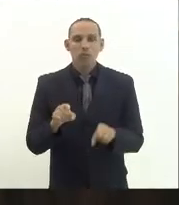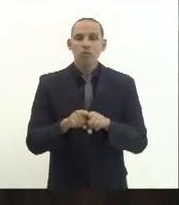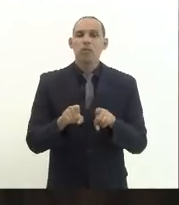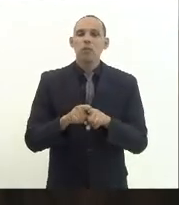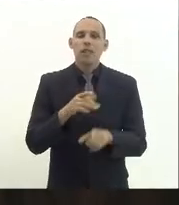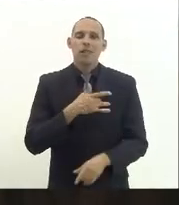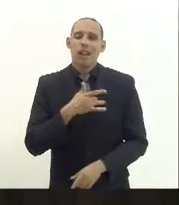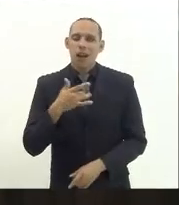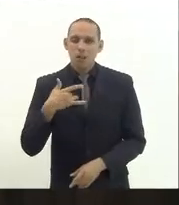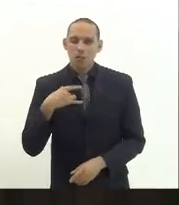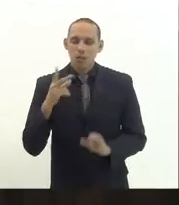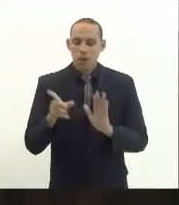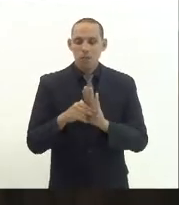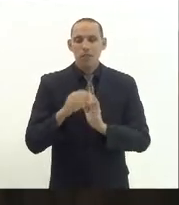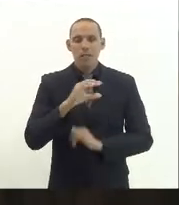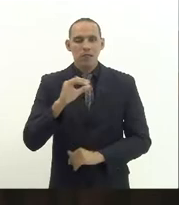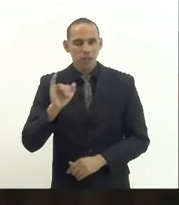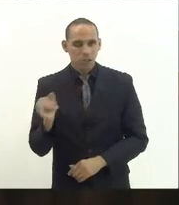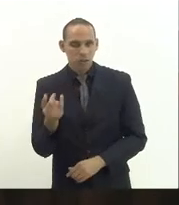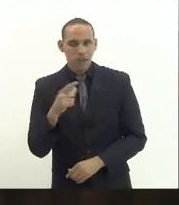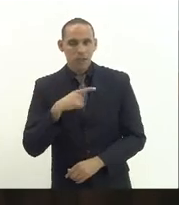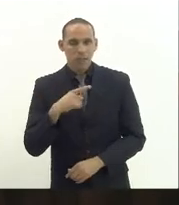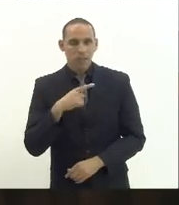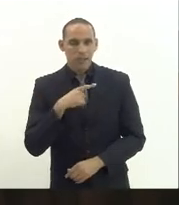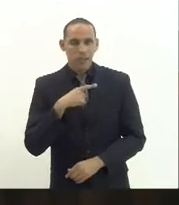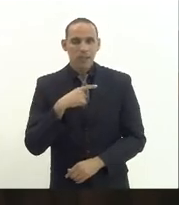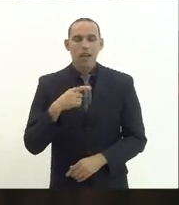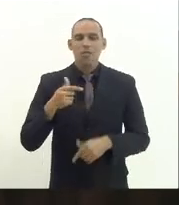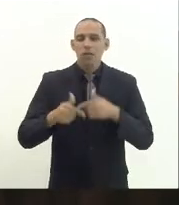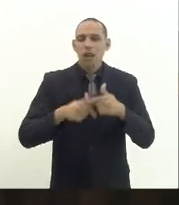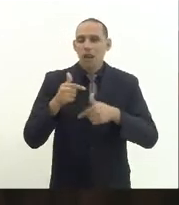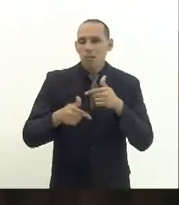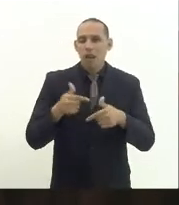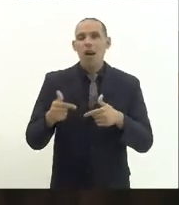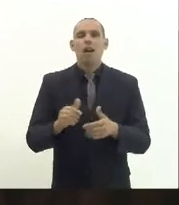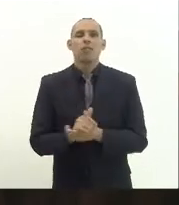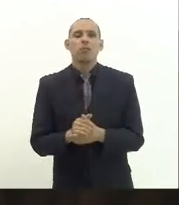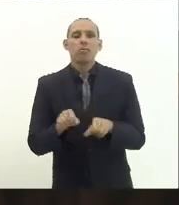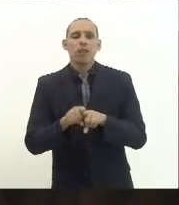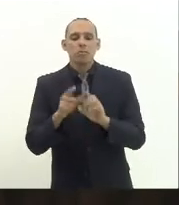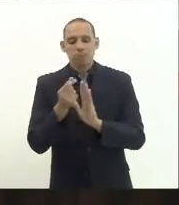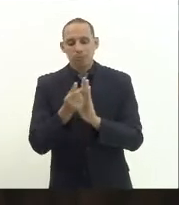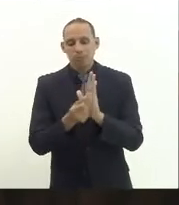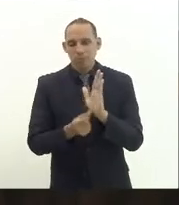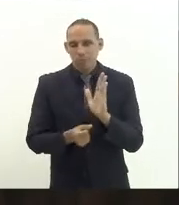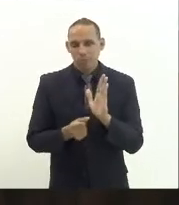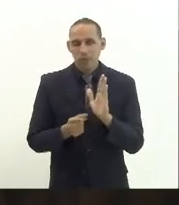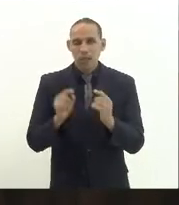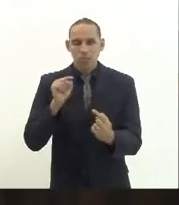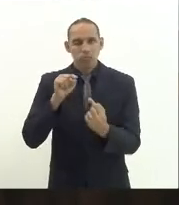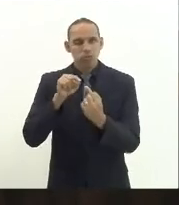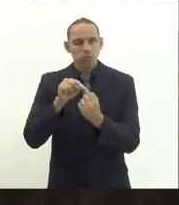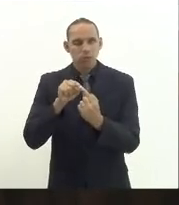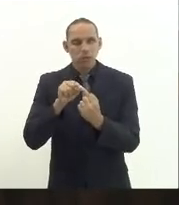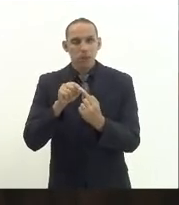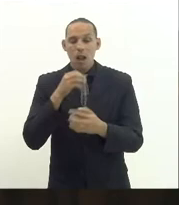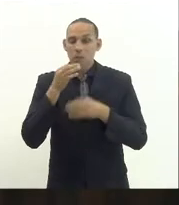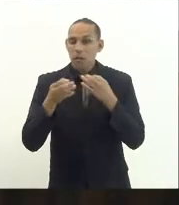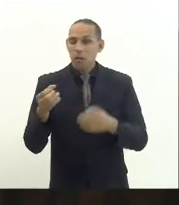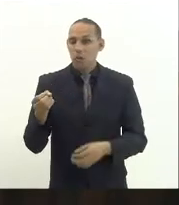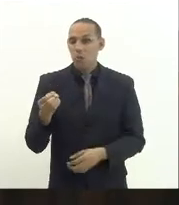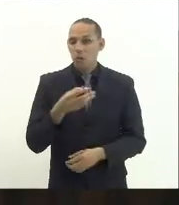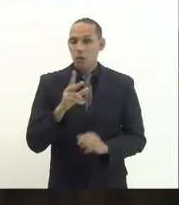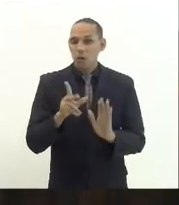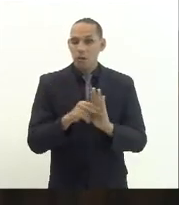favorável faz menos 16 votos de trabalho legislação social e Seguridade Social favorável de orçamento favorável novos pareceres